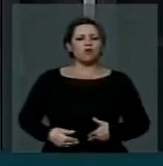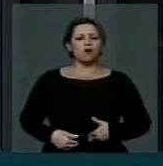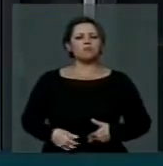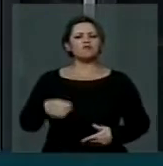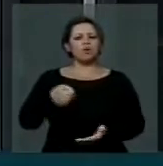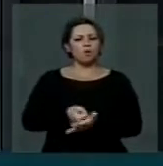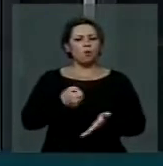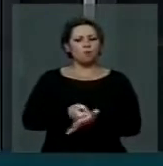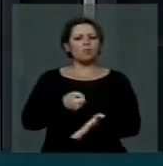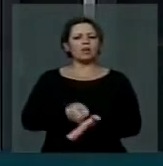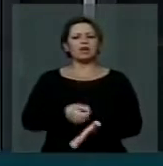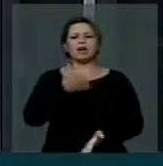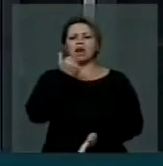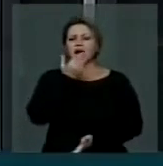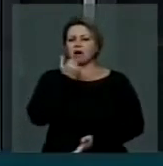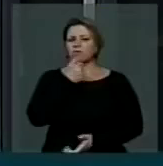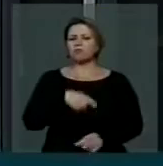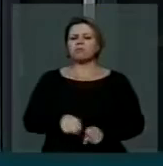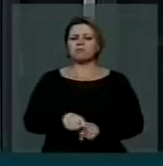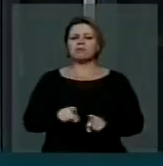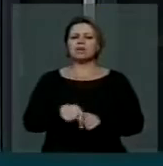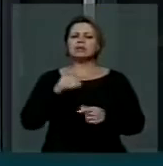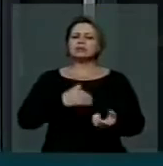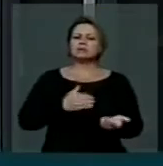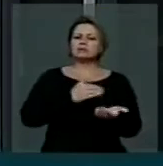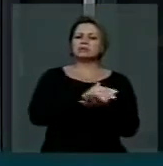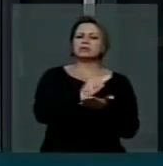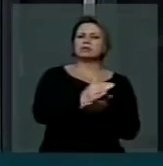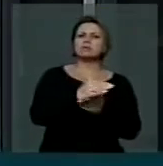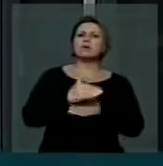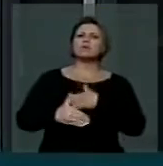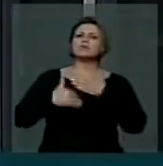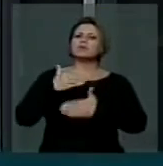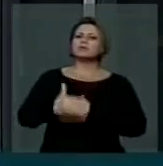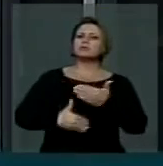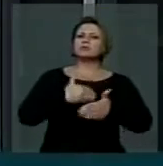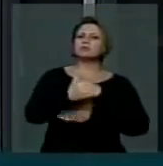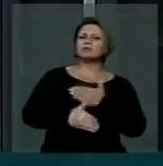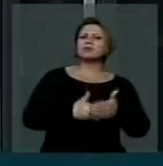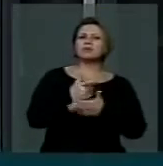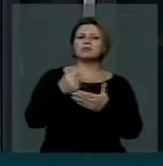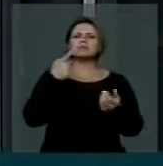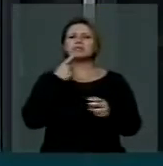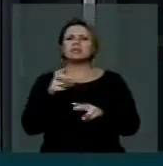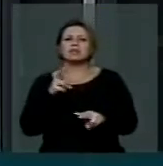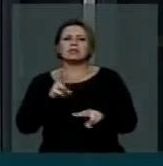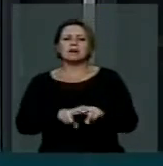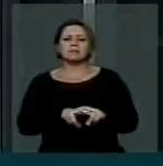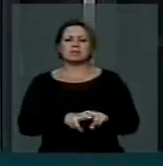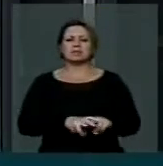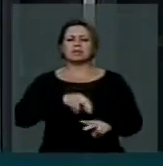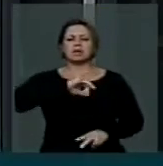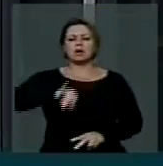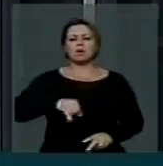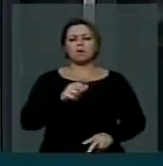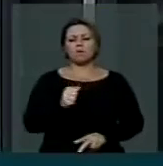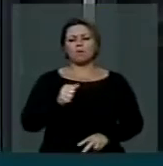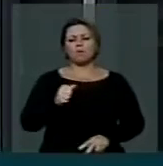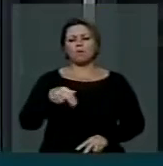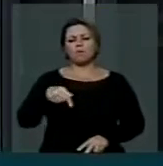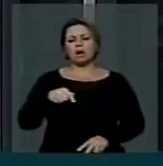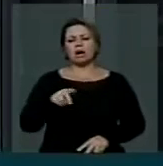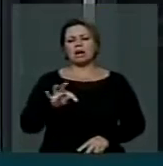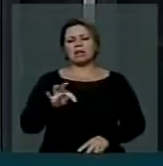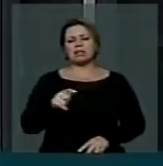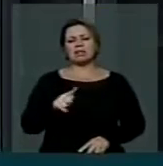presidente, senhoras e senhores deputados, se me estendi um pouco mais sobre a trágica jaula de Guantánamo, foi exatamente para